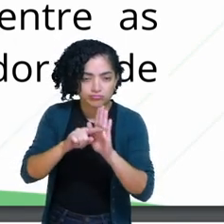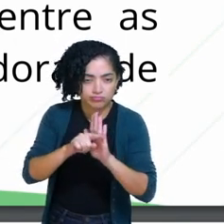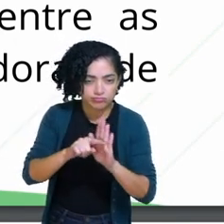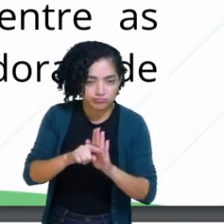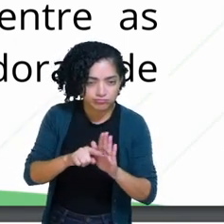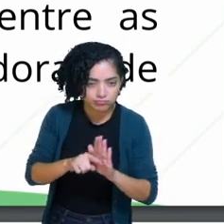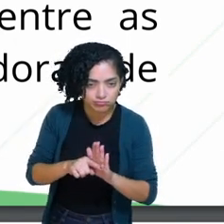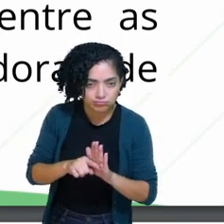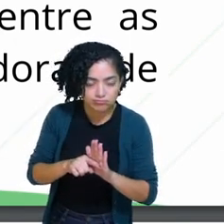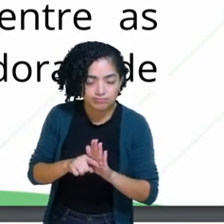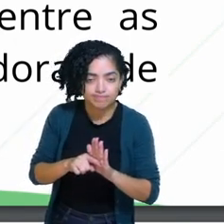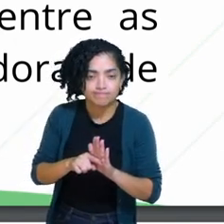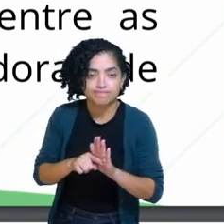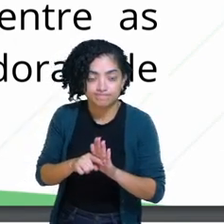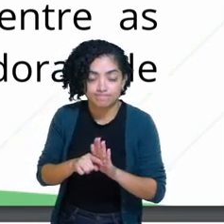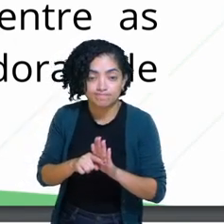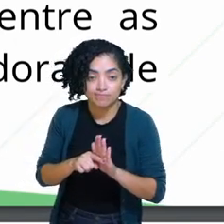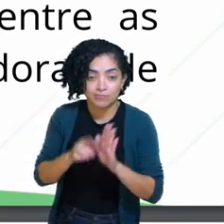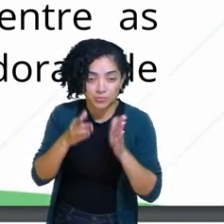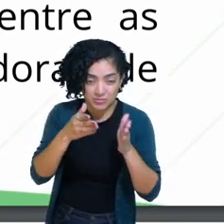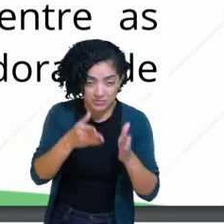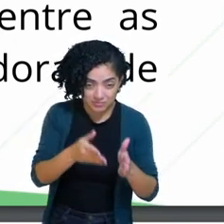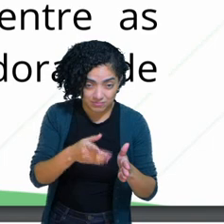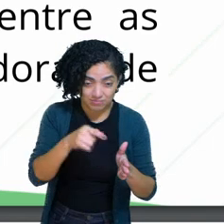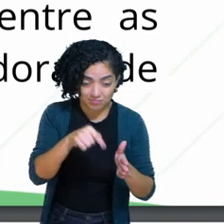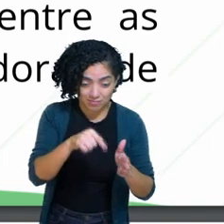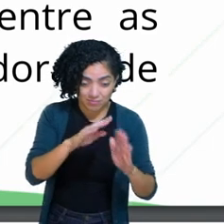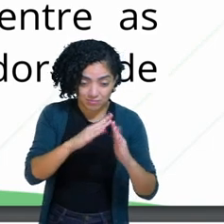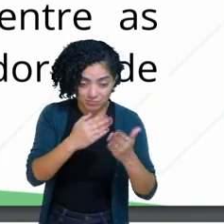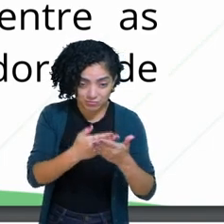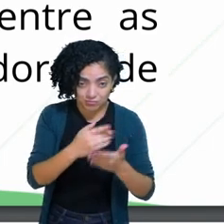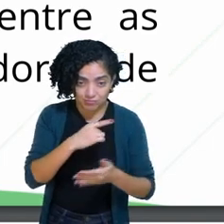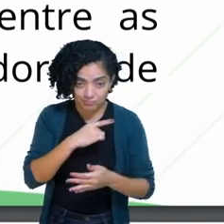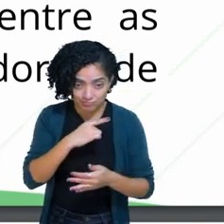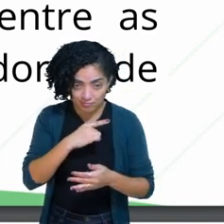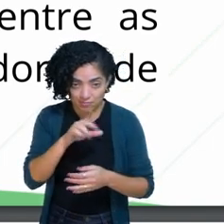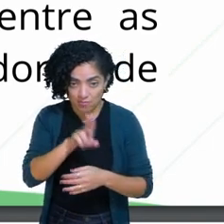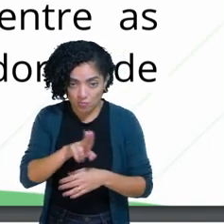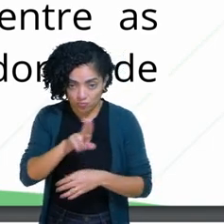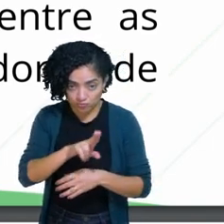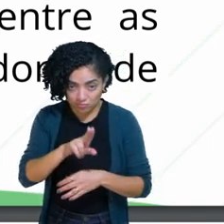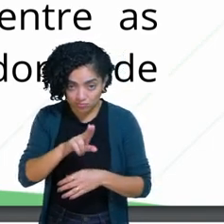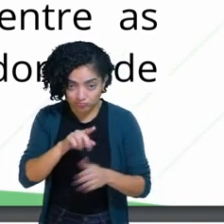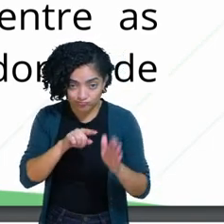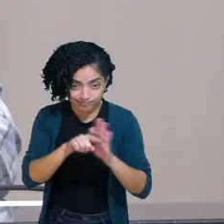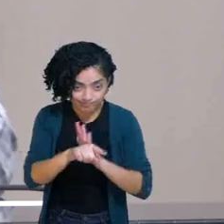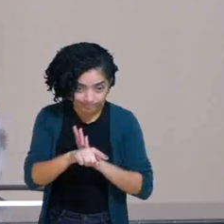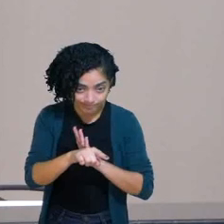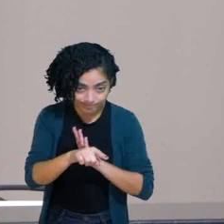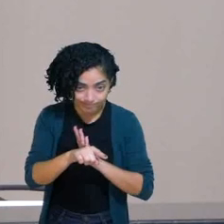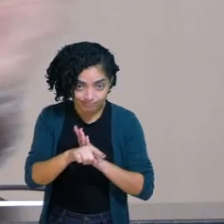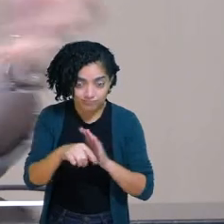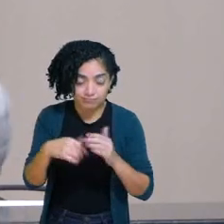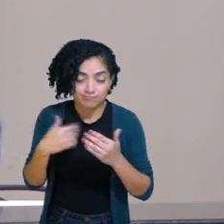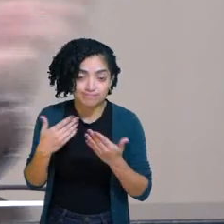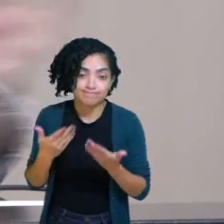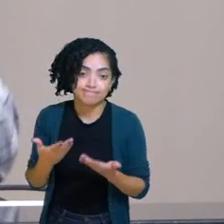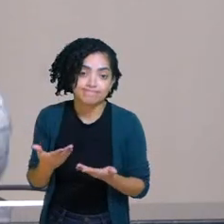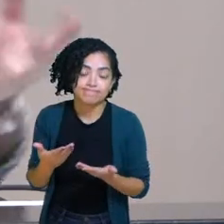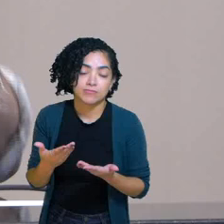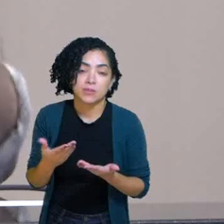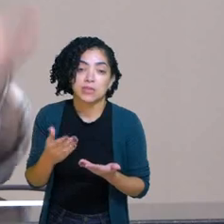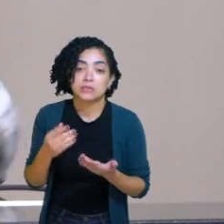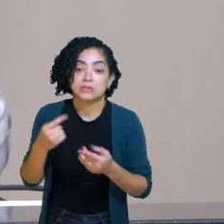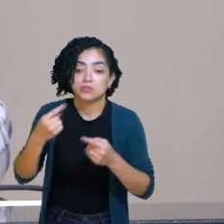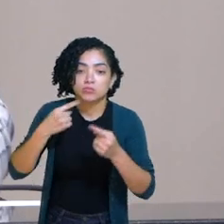pesquisas isso chega na escola é utilizado né então é essa esse